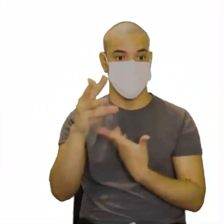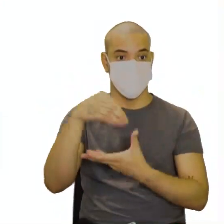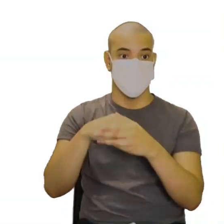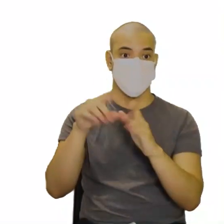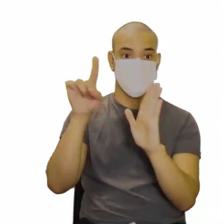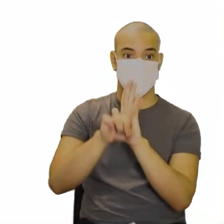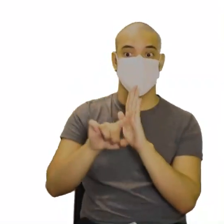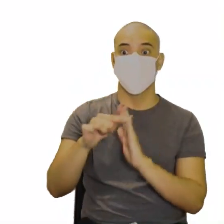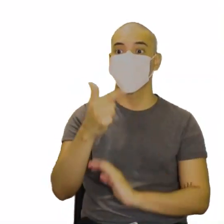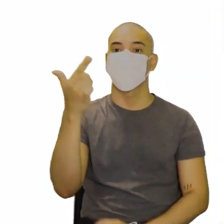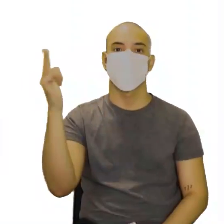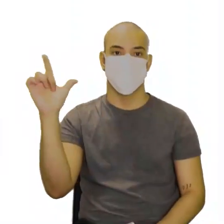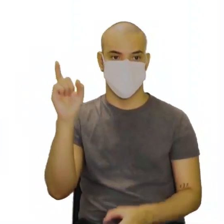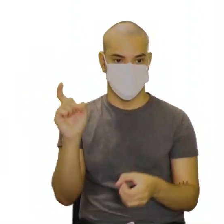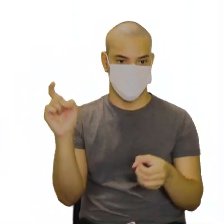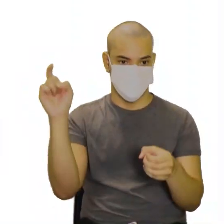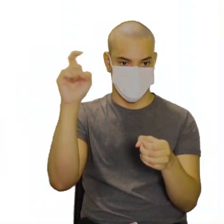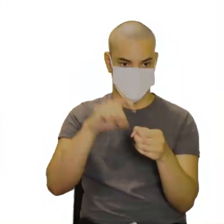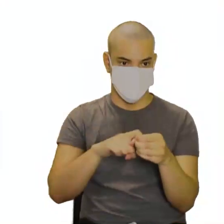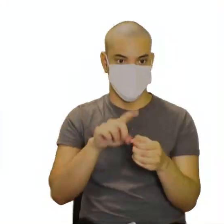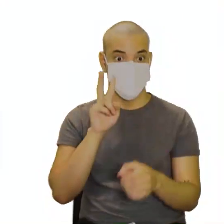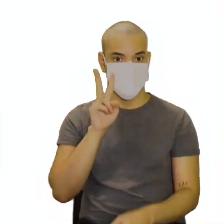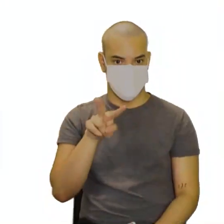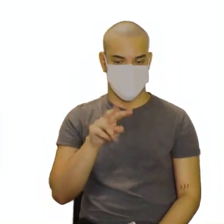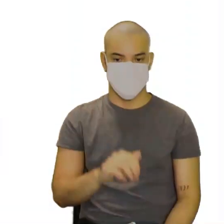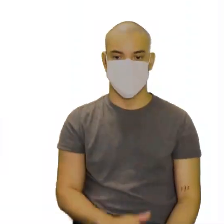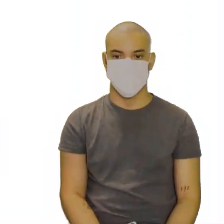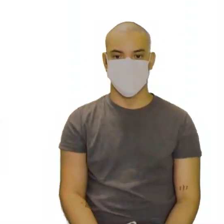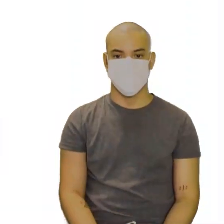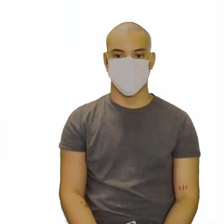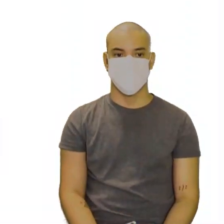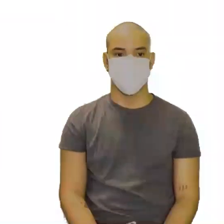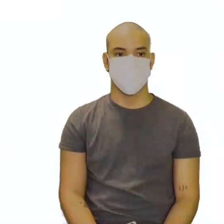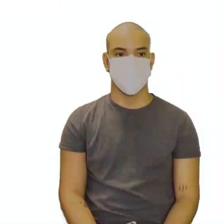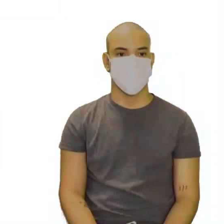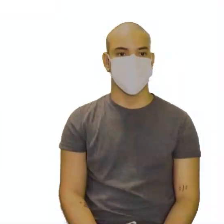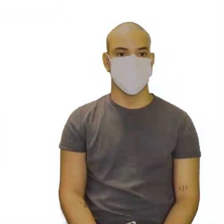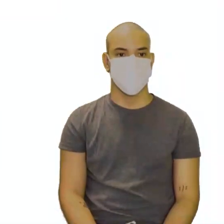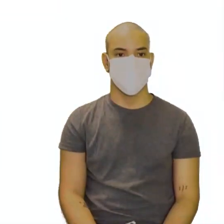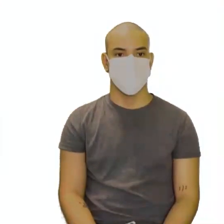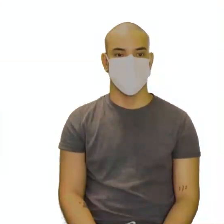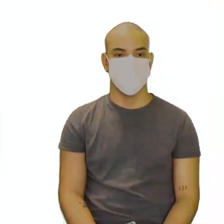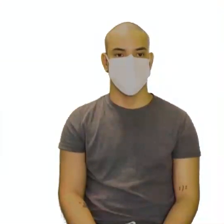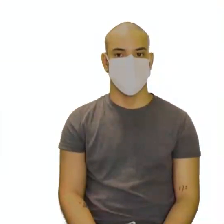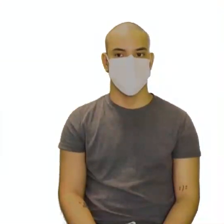questão para outra? Deixa eu voltar aqui no slide rapidinho, olha só, para vocês verem.